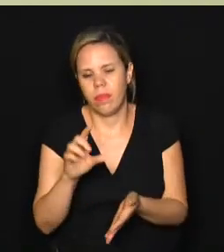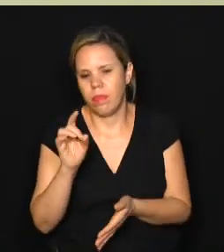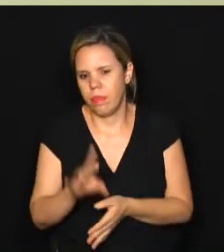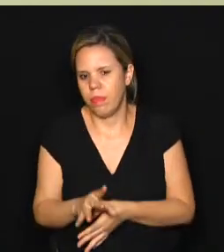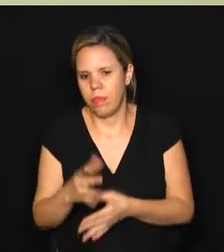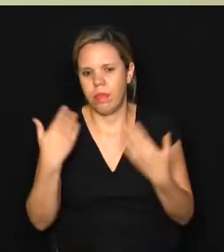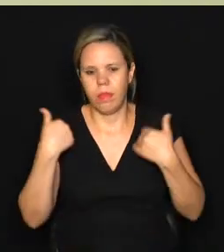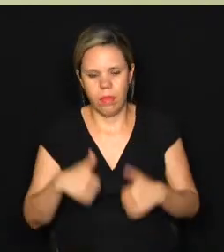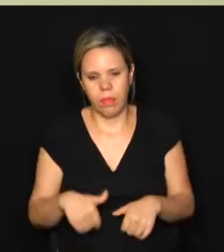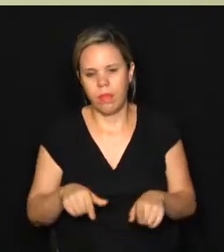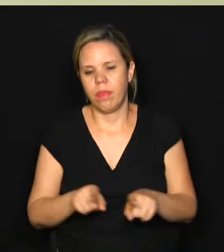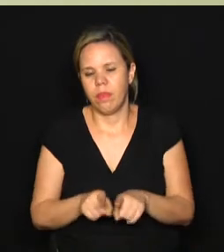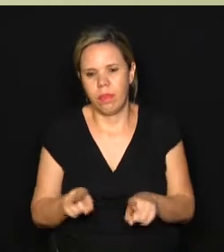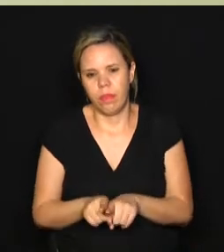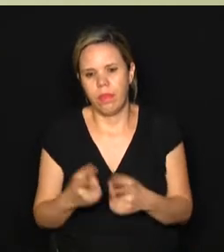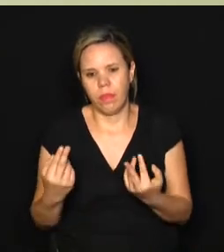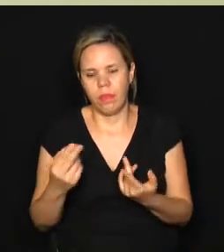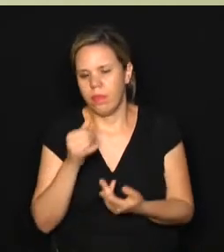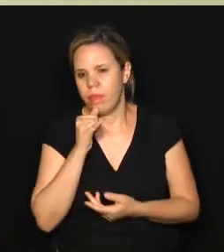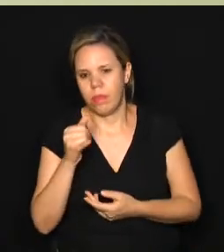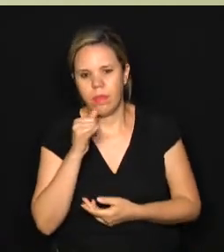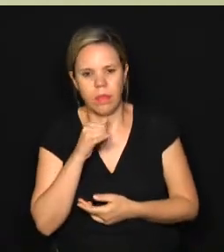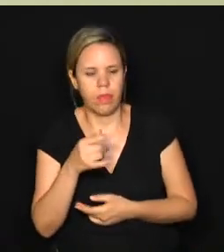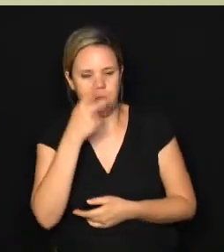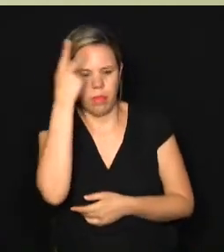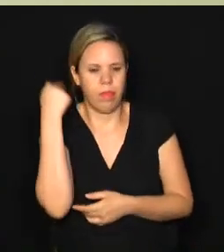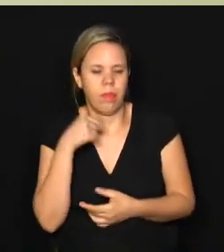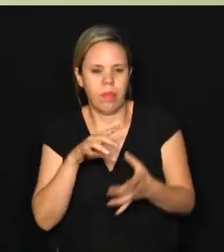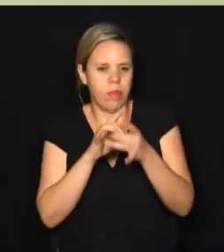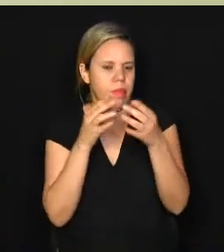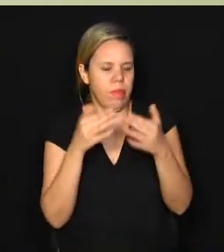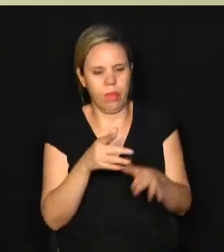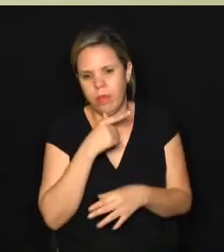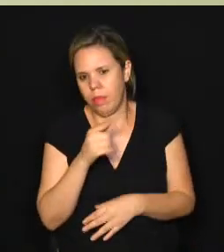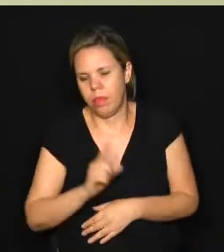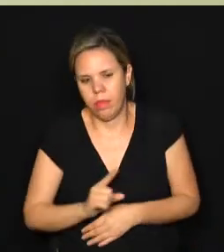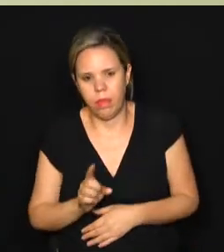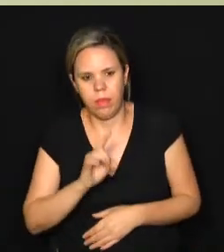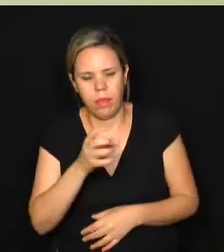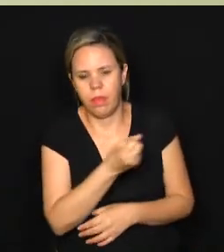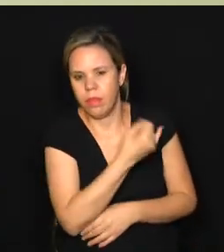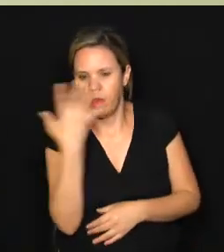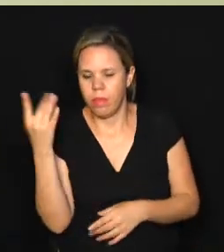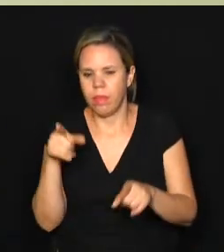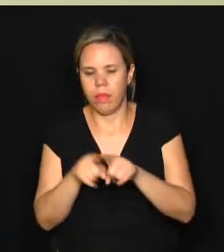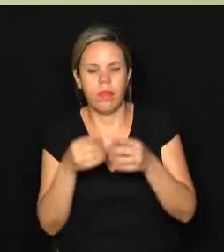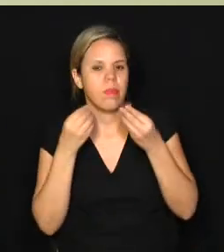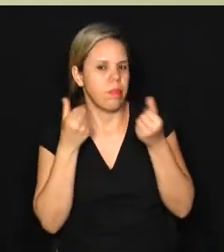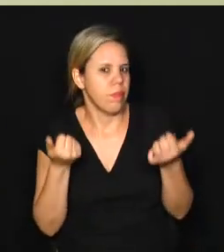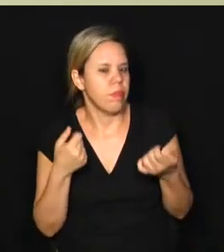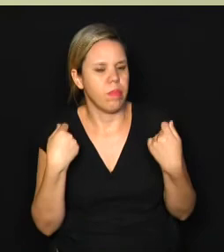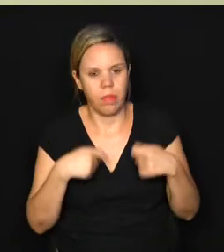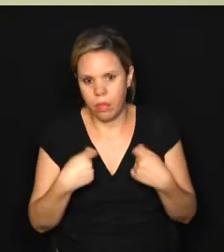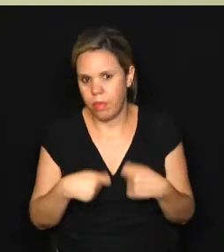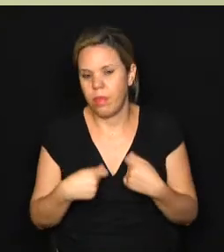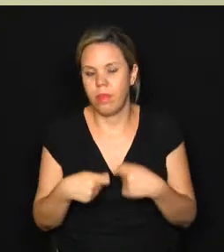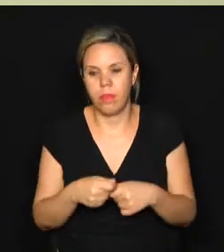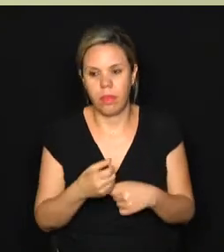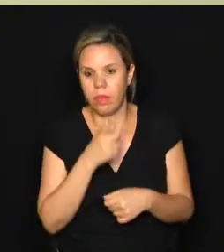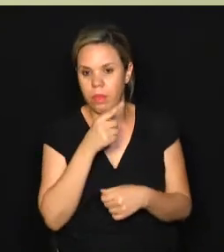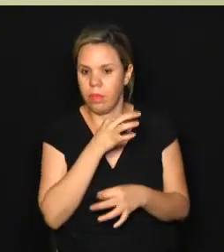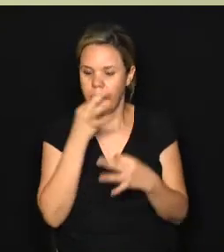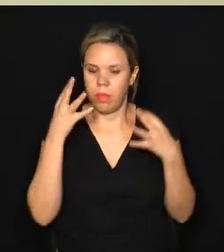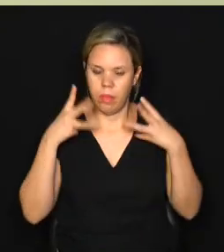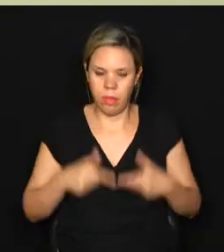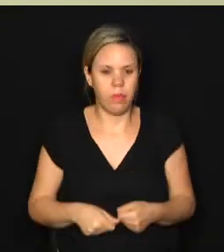física, que tem a ver com, por exemplo, disponibilidade de água, e não só em quantidade, mas em qualidade, então ela precisa ser potável, que aí